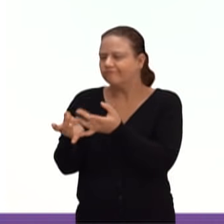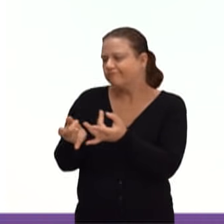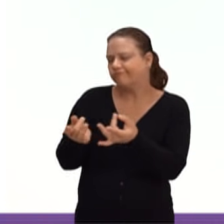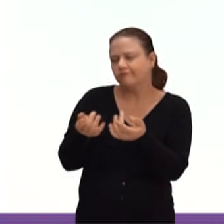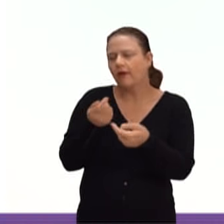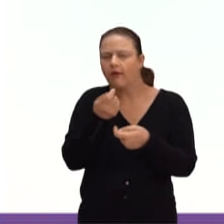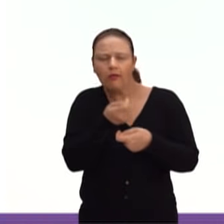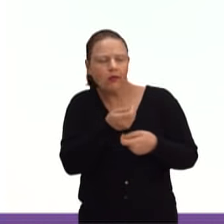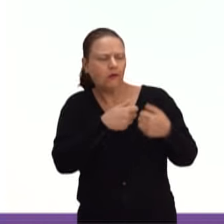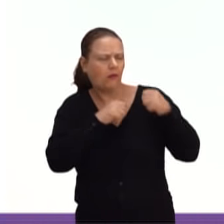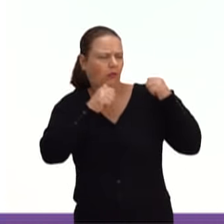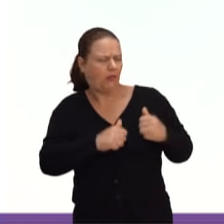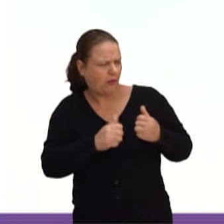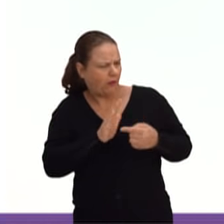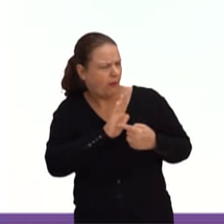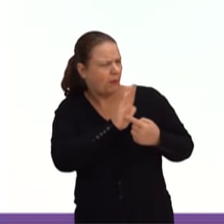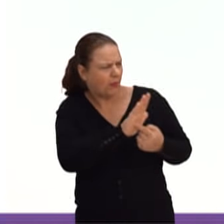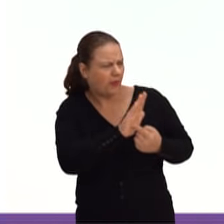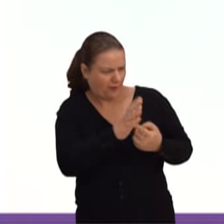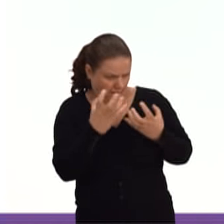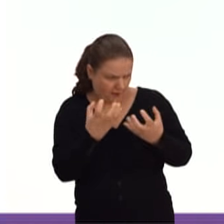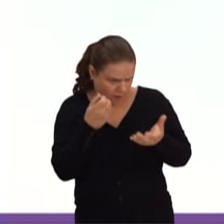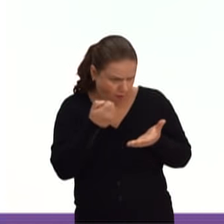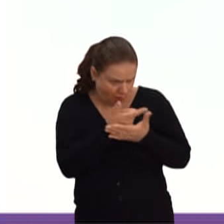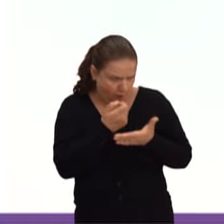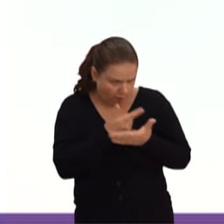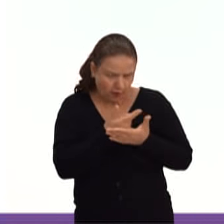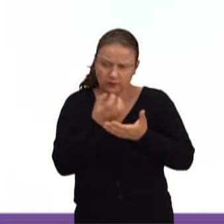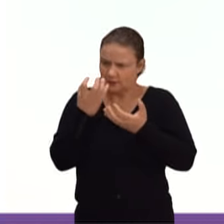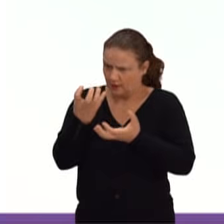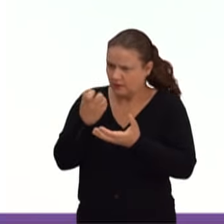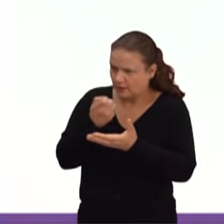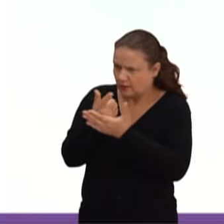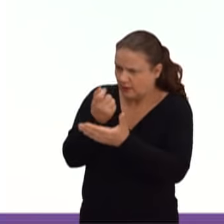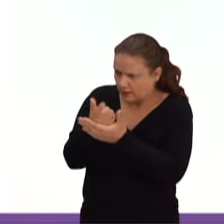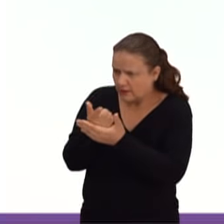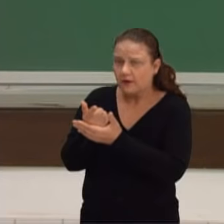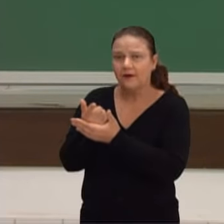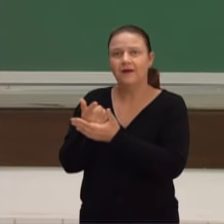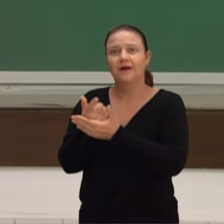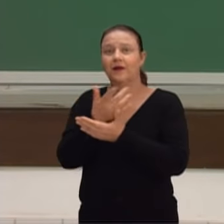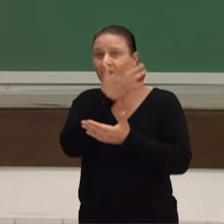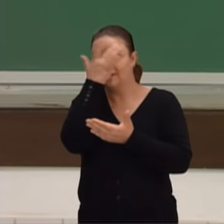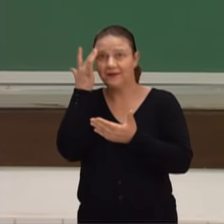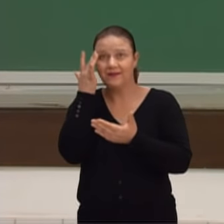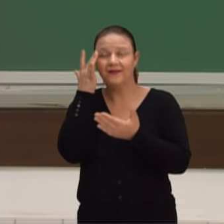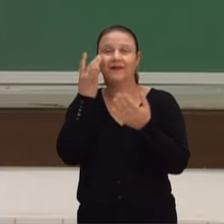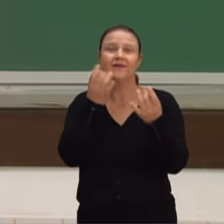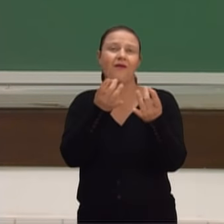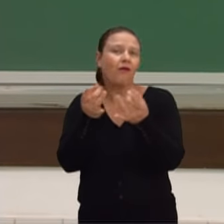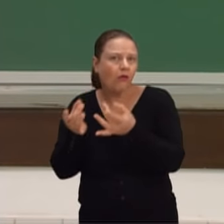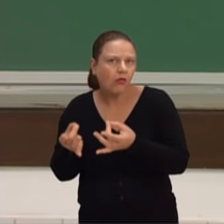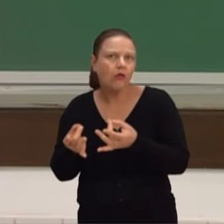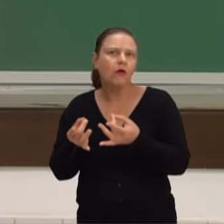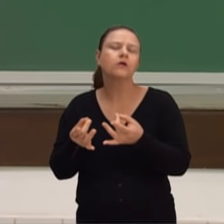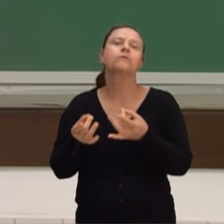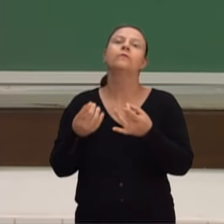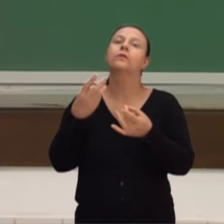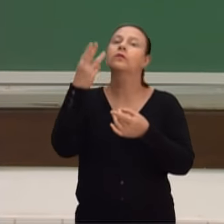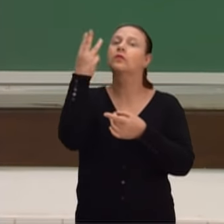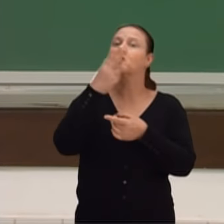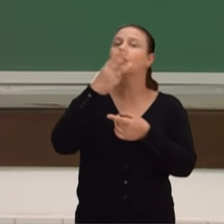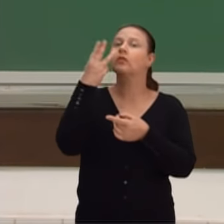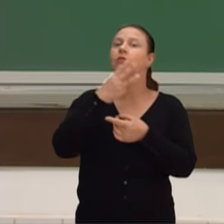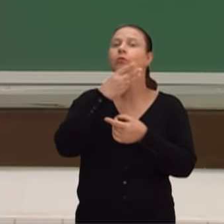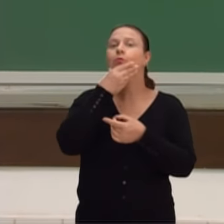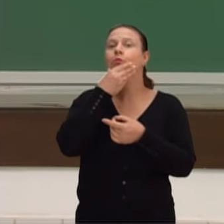casa, quer comprar uma rede, quer comprar um jogo de panela? Isso, mascate. Aqui tem uma pintura de um mascate no meio, com 3 escravos junto